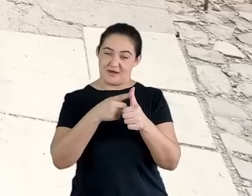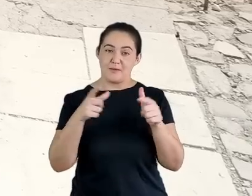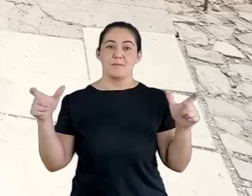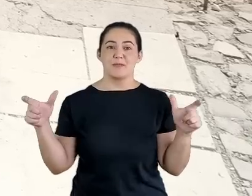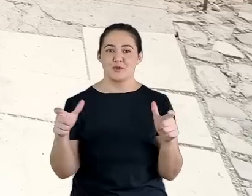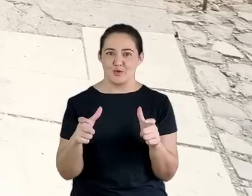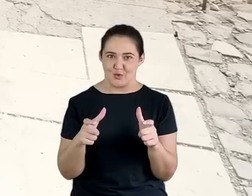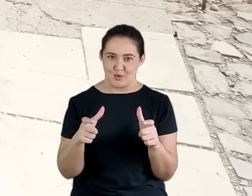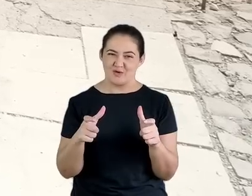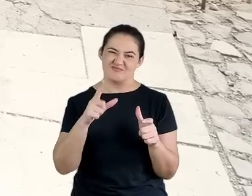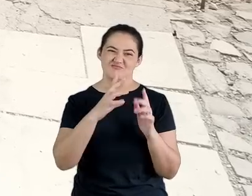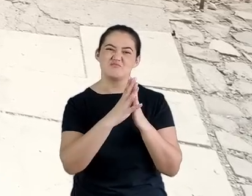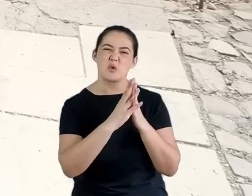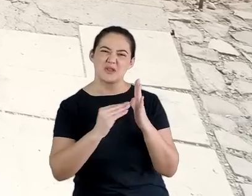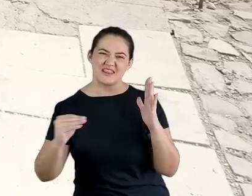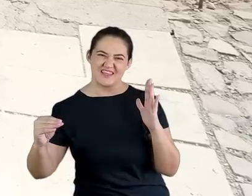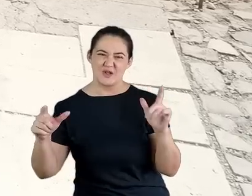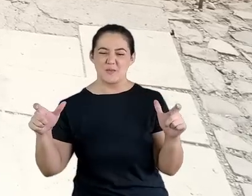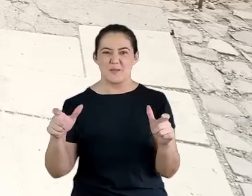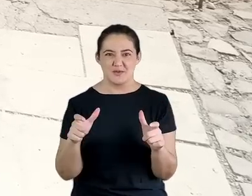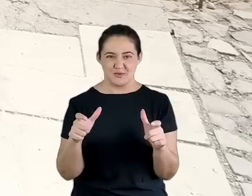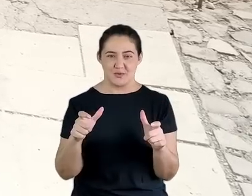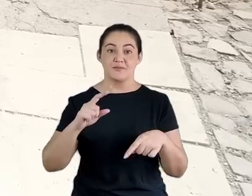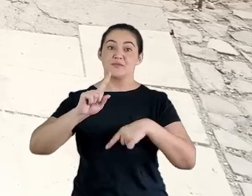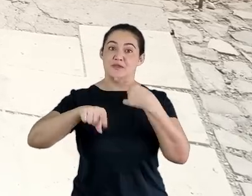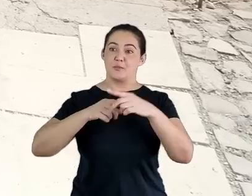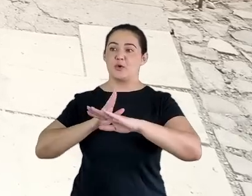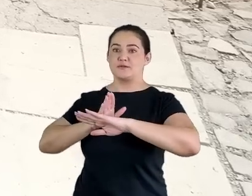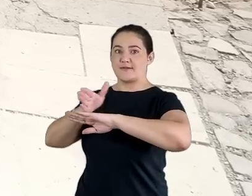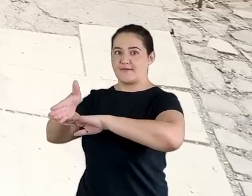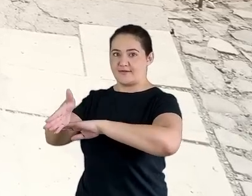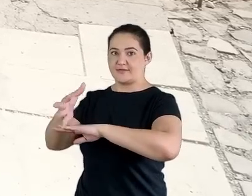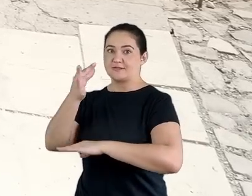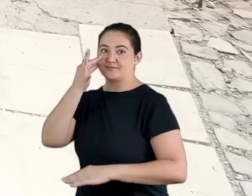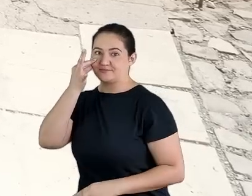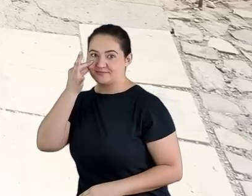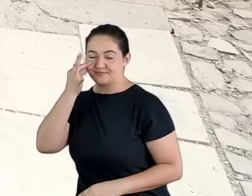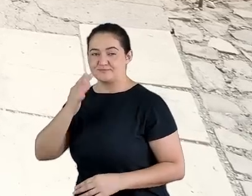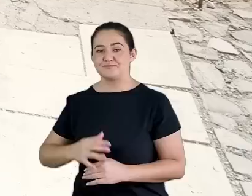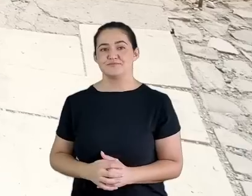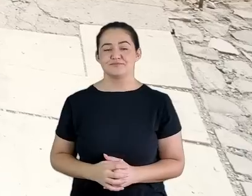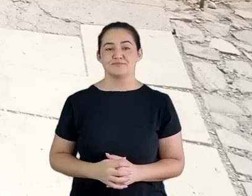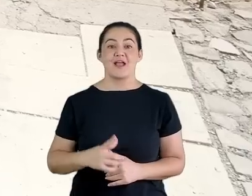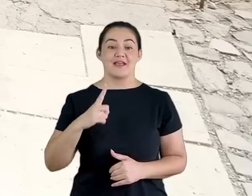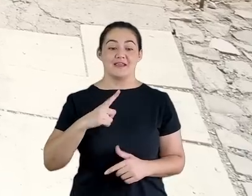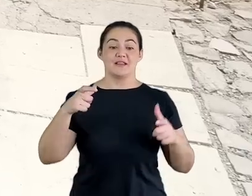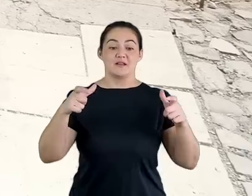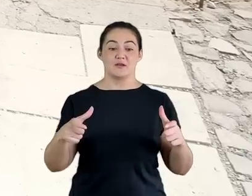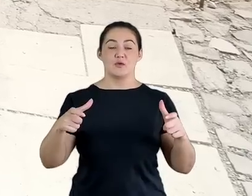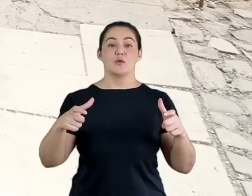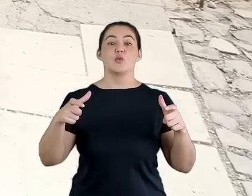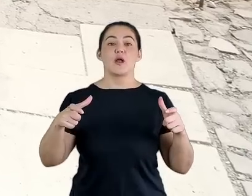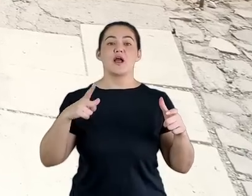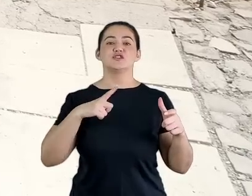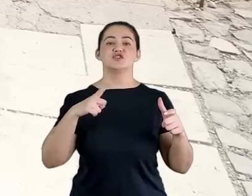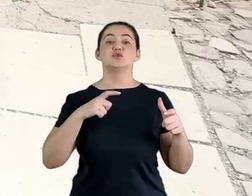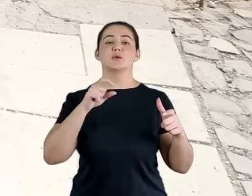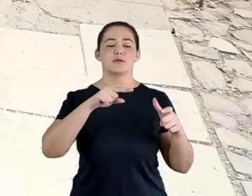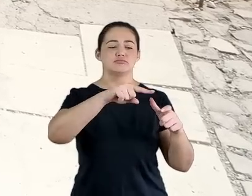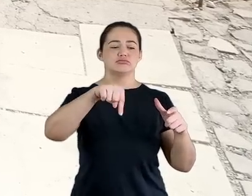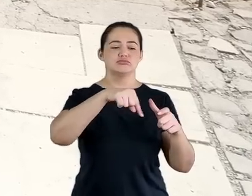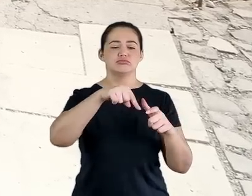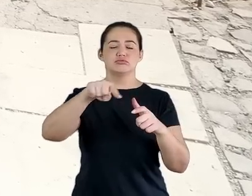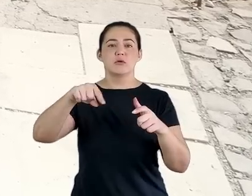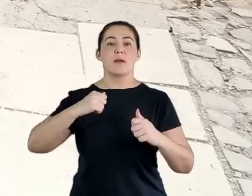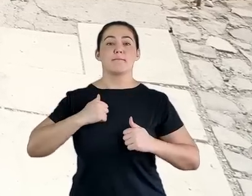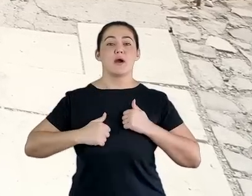uma miniatura, um modelo, tá certo? E depois nós vamos entrar. Aqui você tem um complexo de banhos de Herodes que